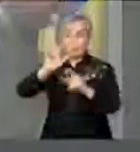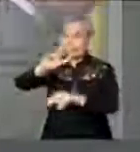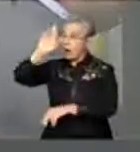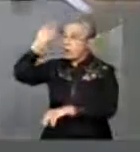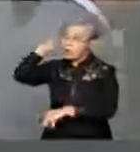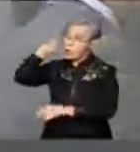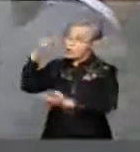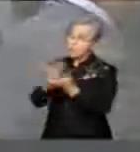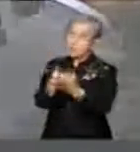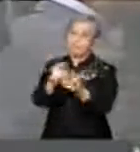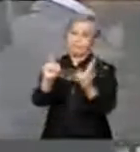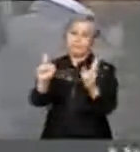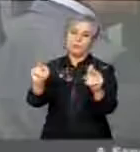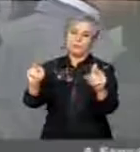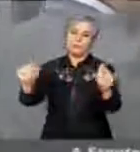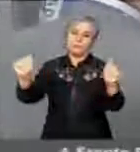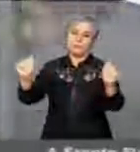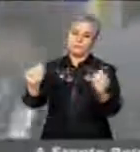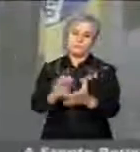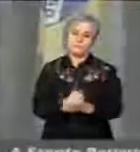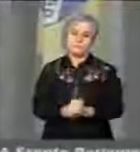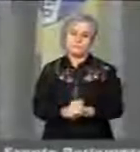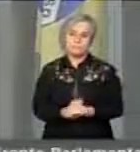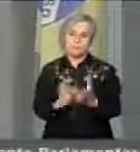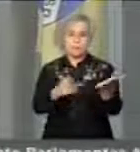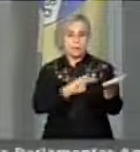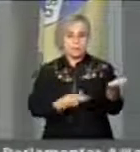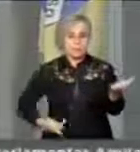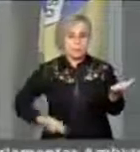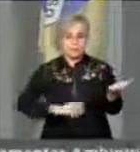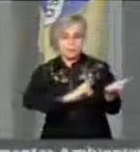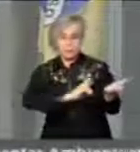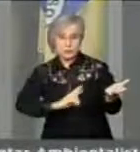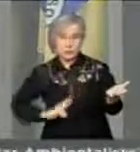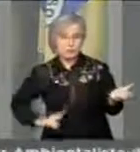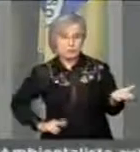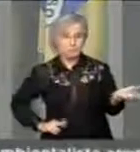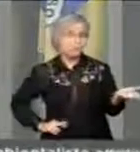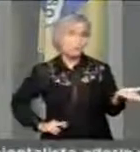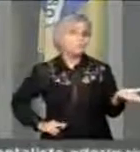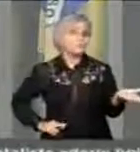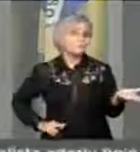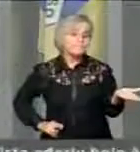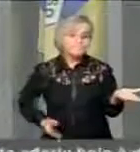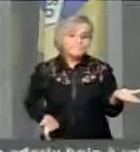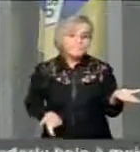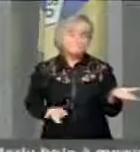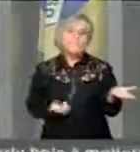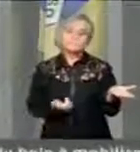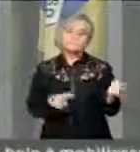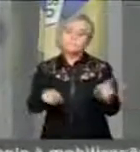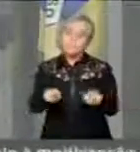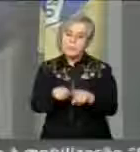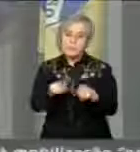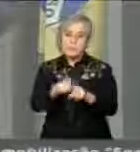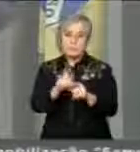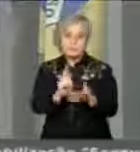da República. A presidente da República está